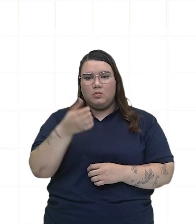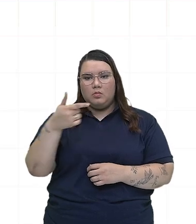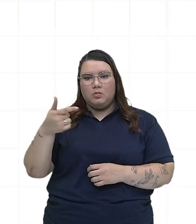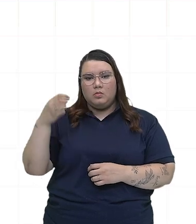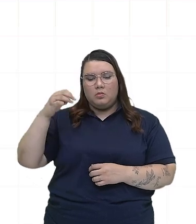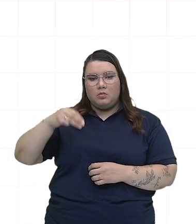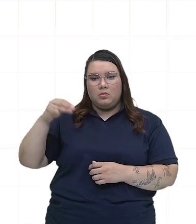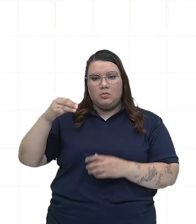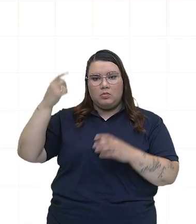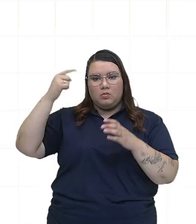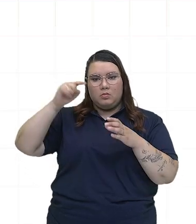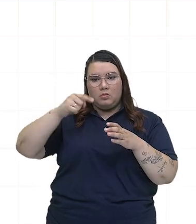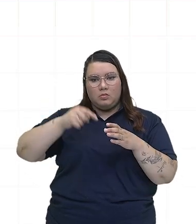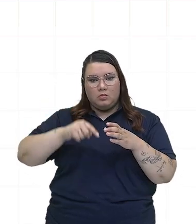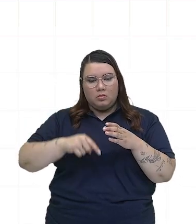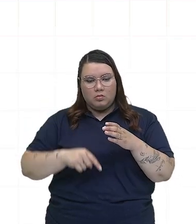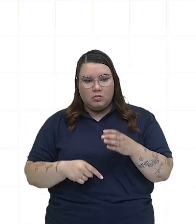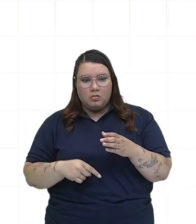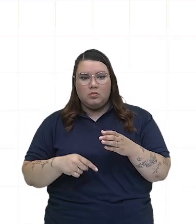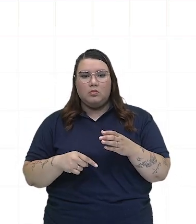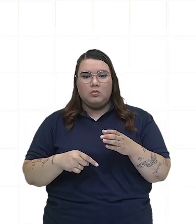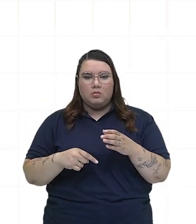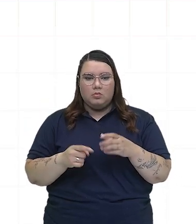12.262 metros de profundidade.